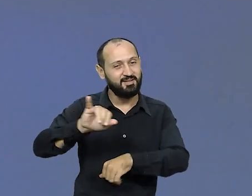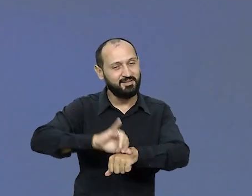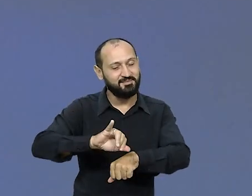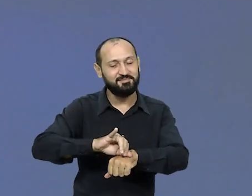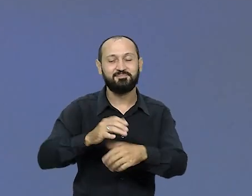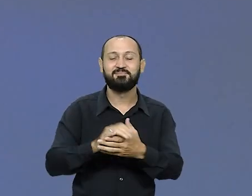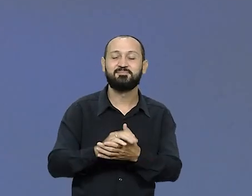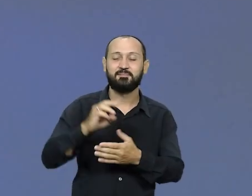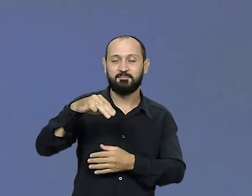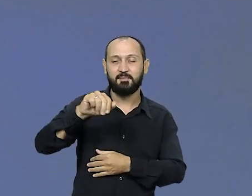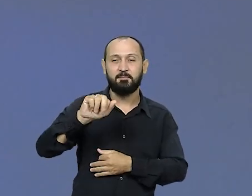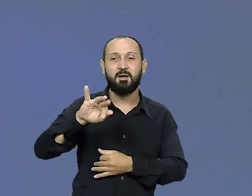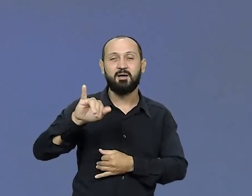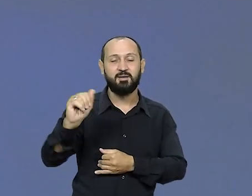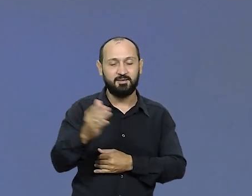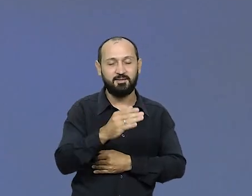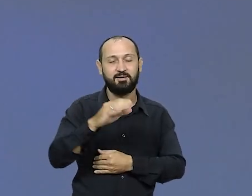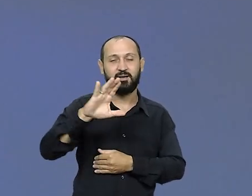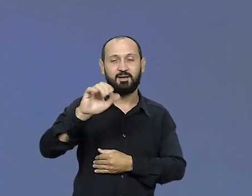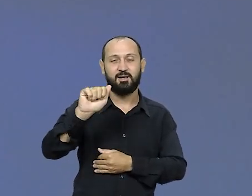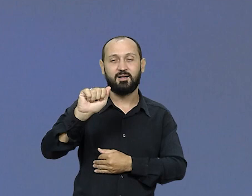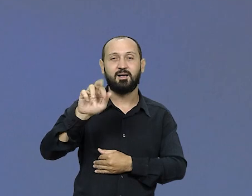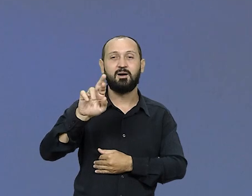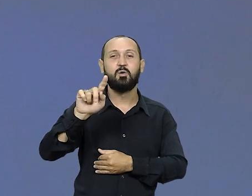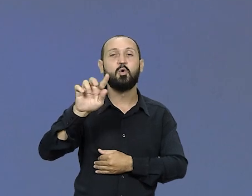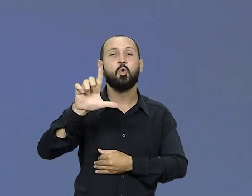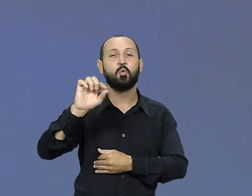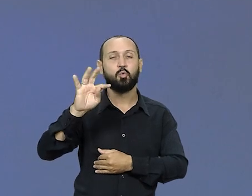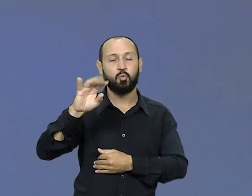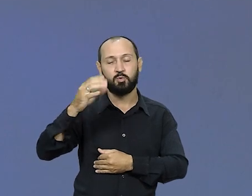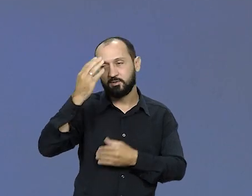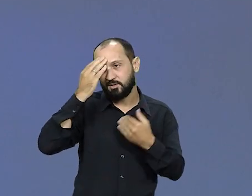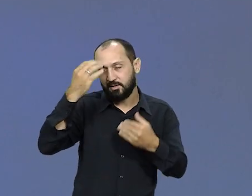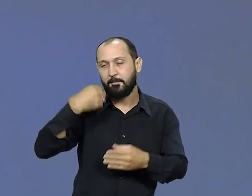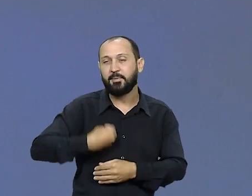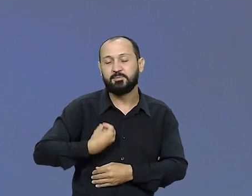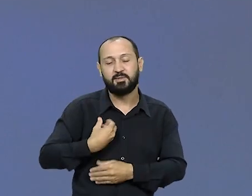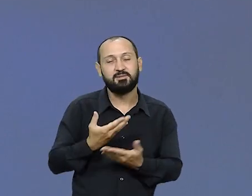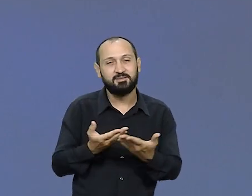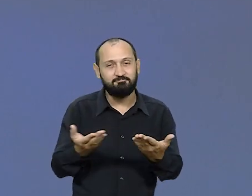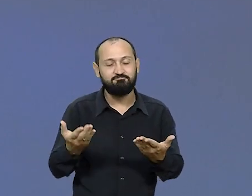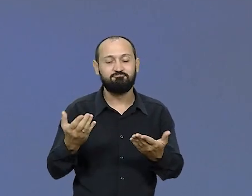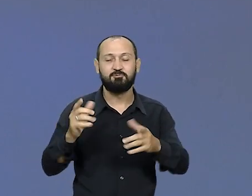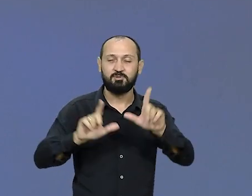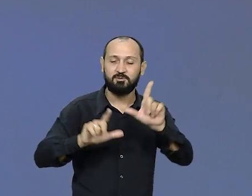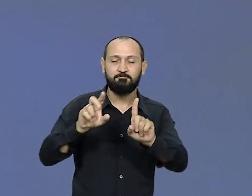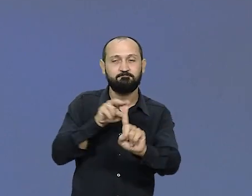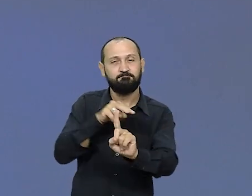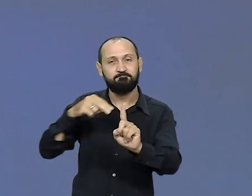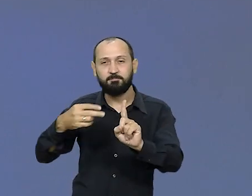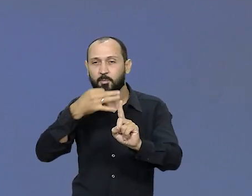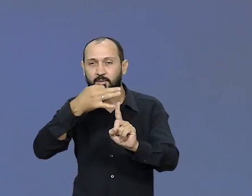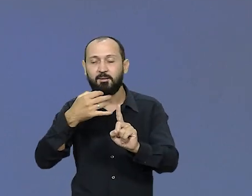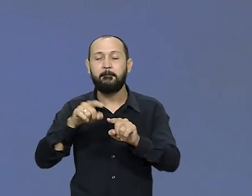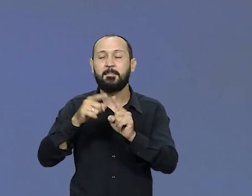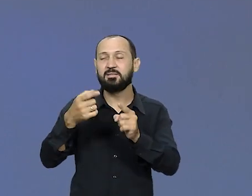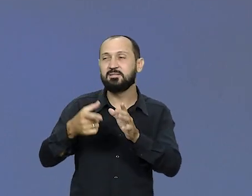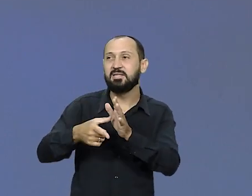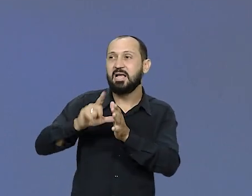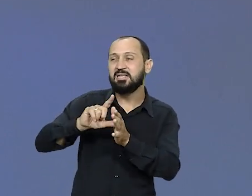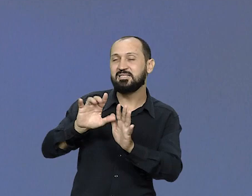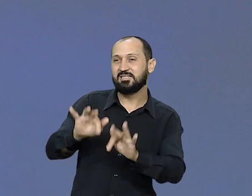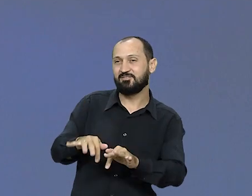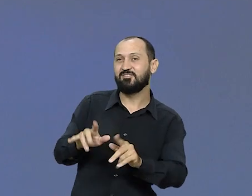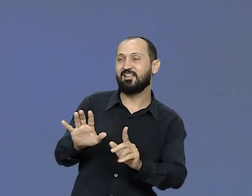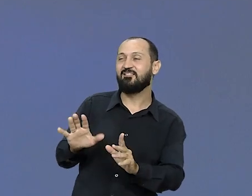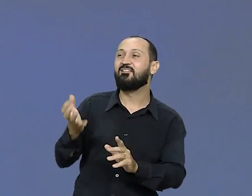daqui da capital, daqui de Campo Grande, Maria Carlotto, a quem a gente agradece a participação no Ponto de Vista. A gente vai encerrando o programa